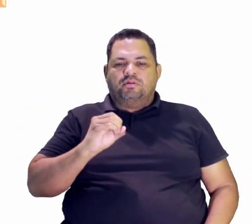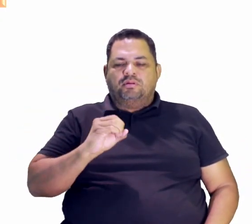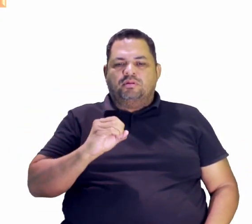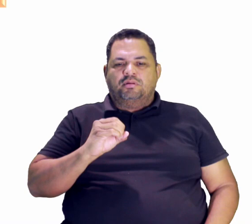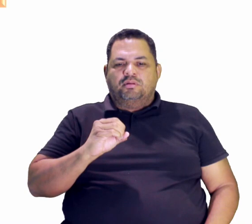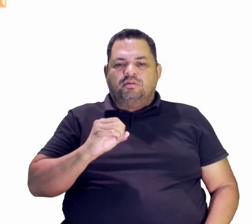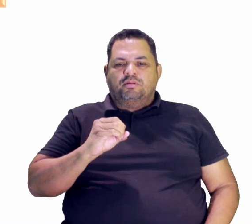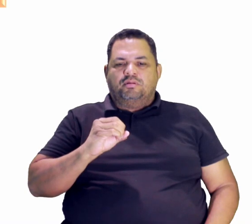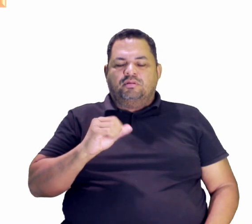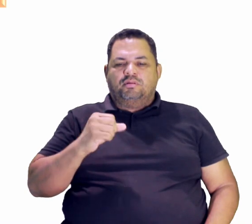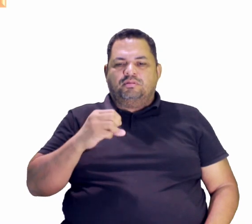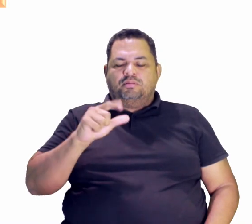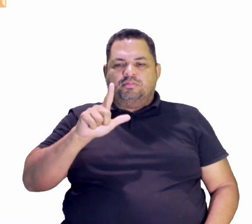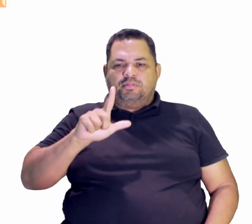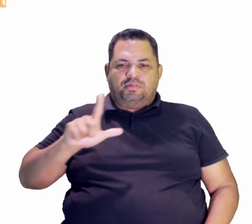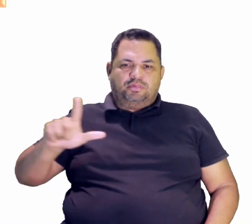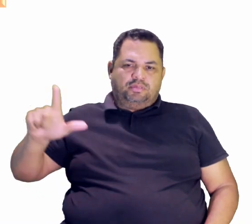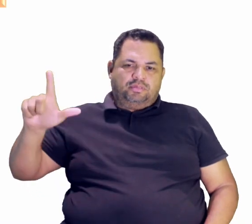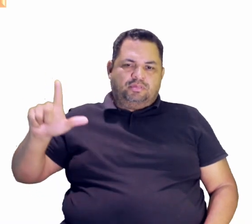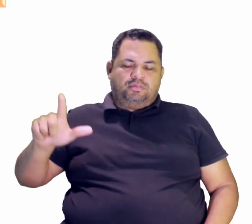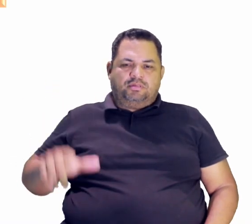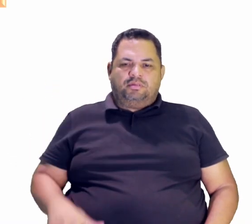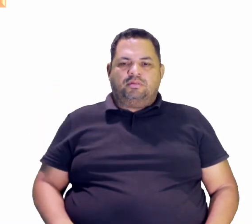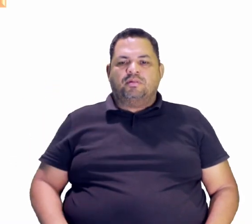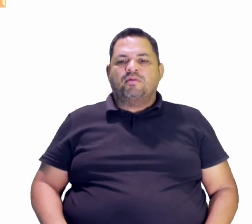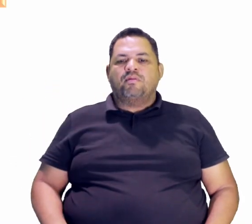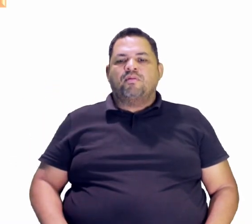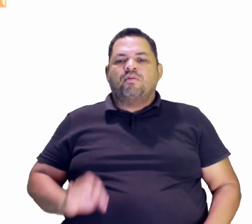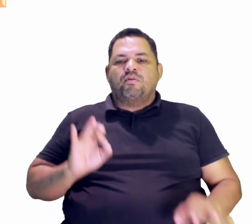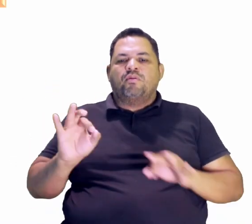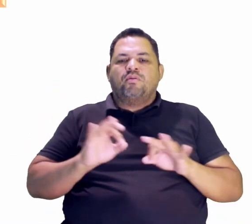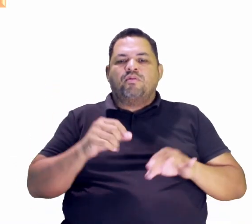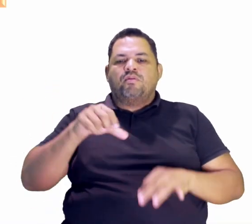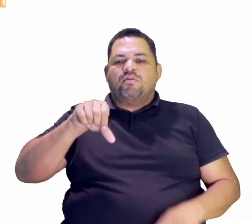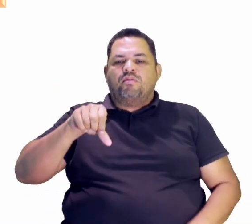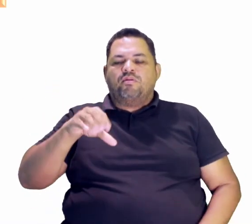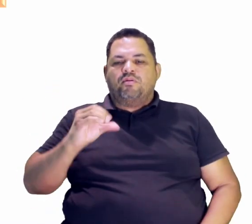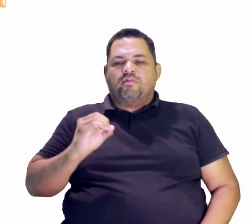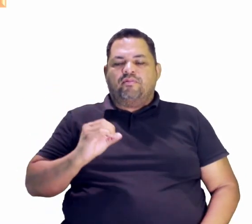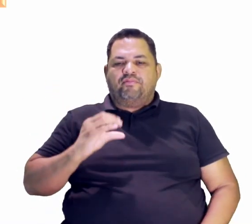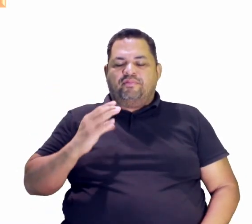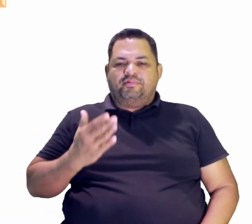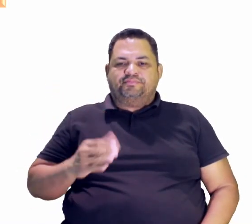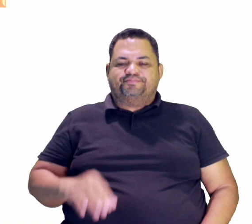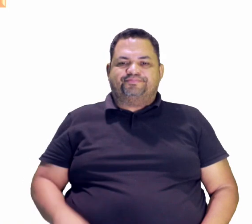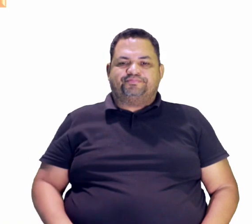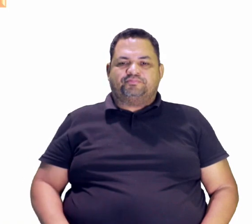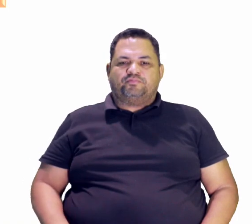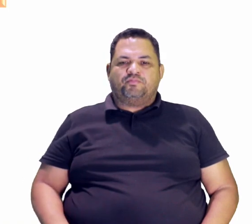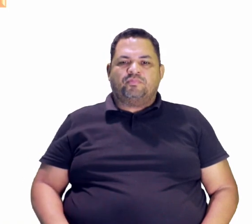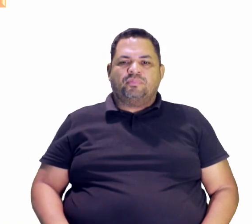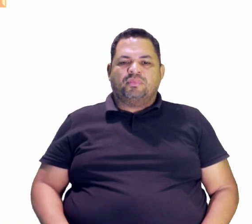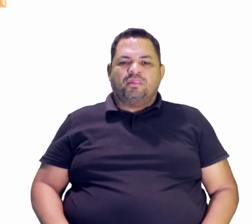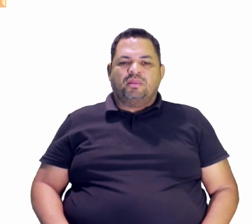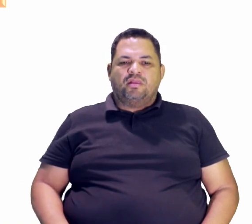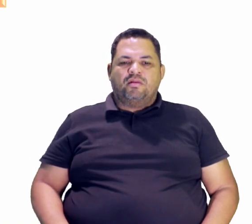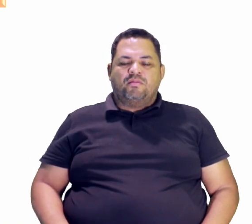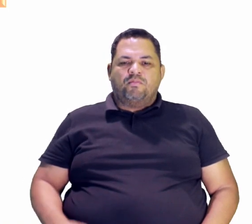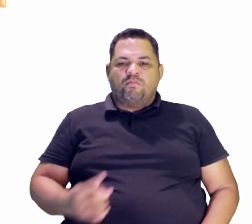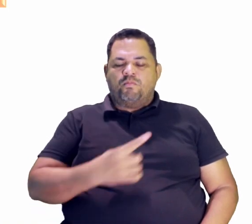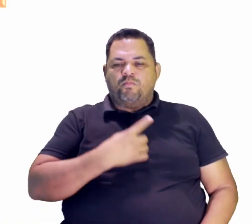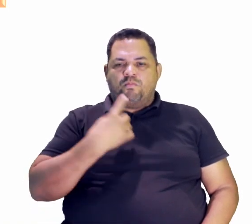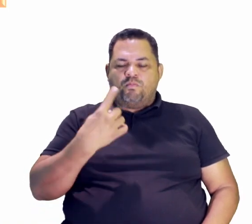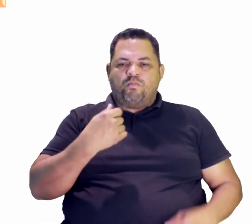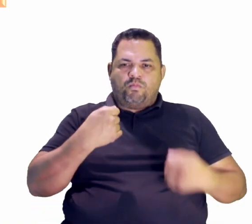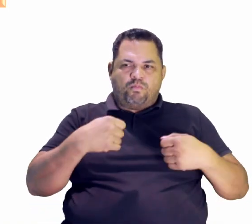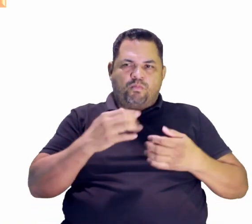30, aqui formou um ângulo de 90, por causa dos pontos cardeais são em 90 graus, tá? Então, nós podemos